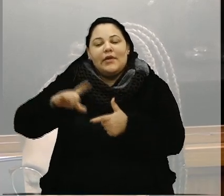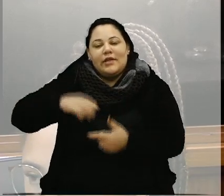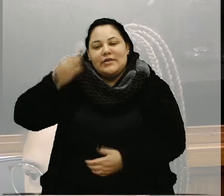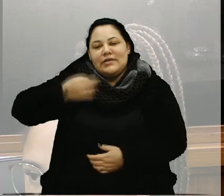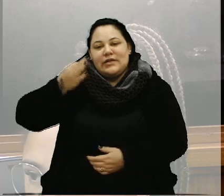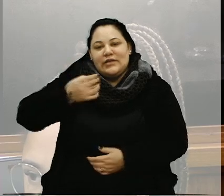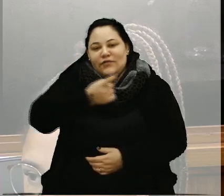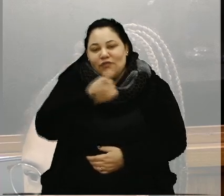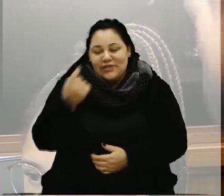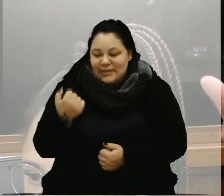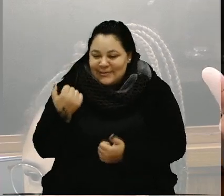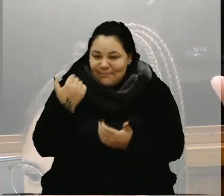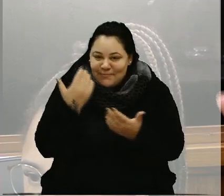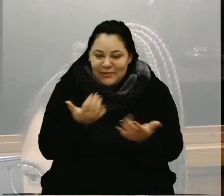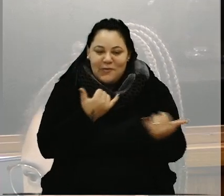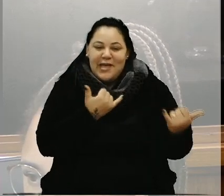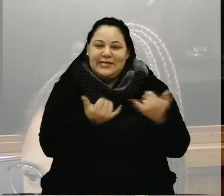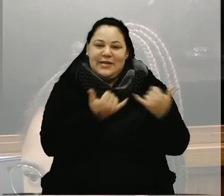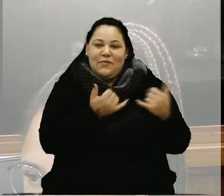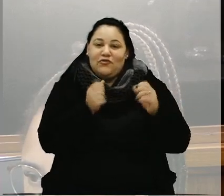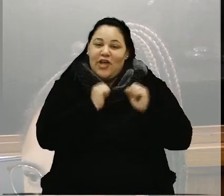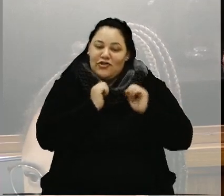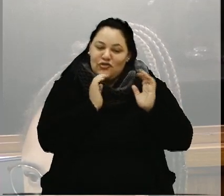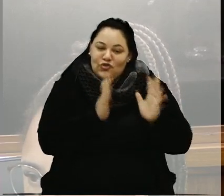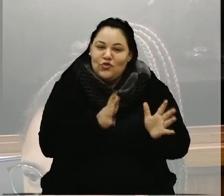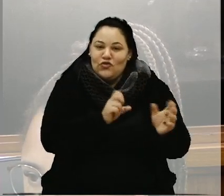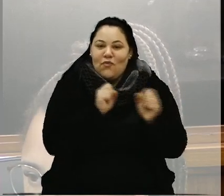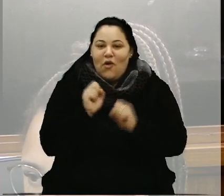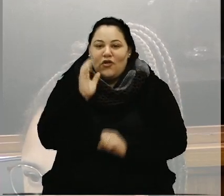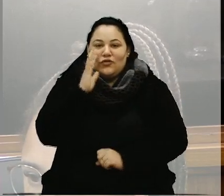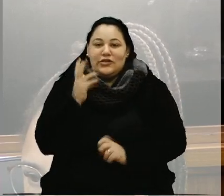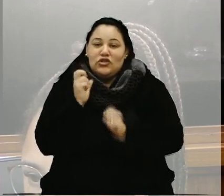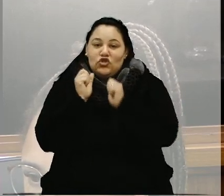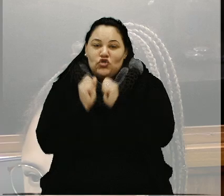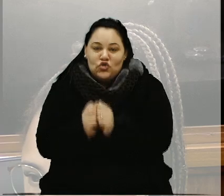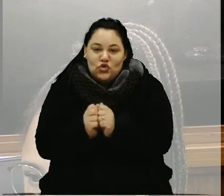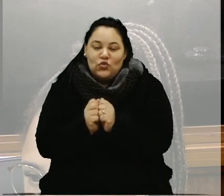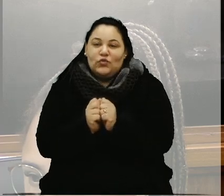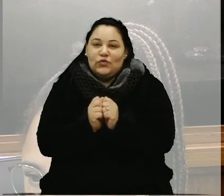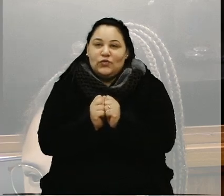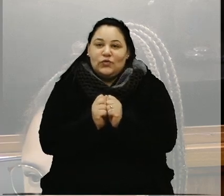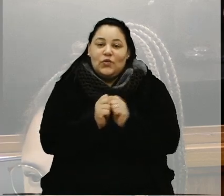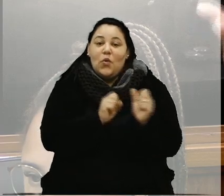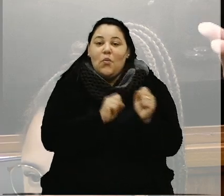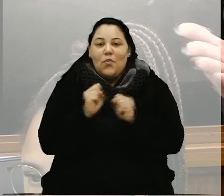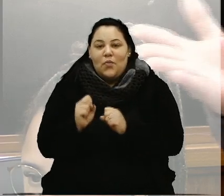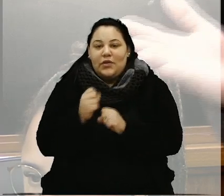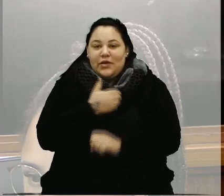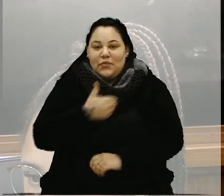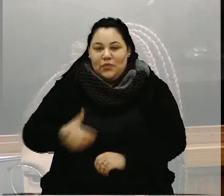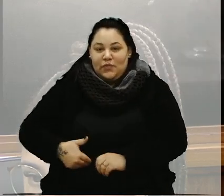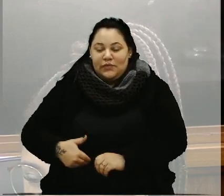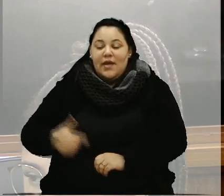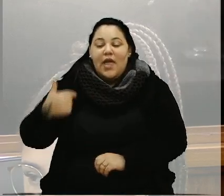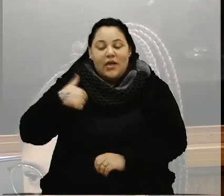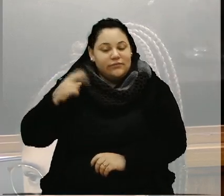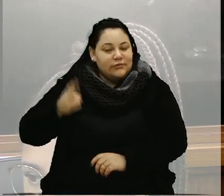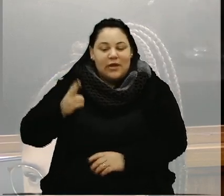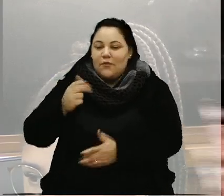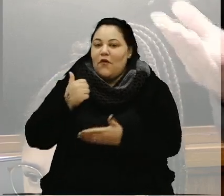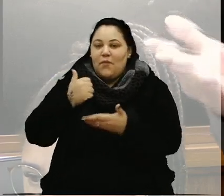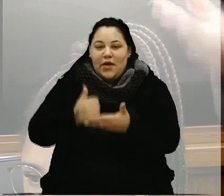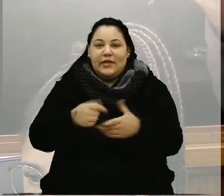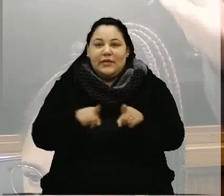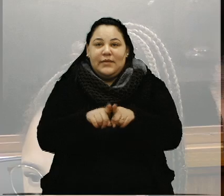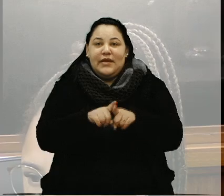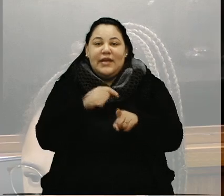dando exemplo de ações que podem ocorrer em conjunto com o poder público. Contem conosco e vou